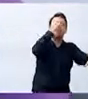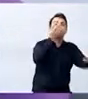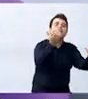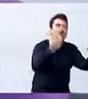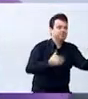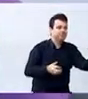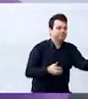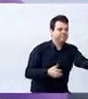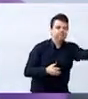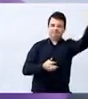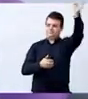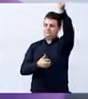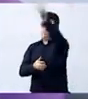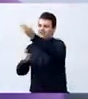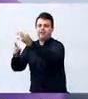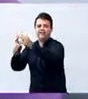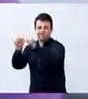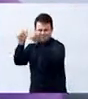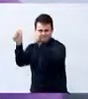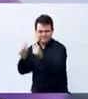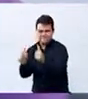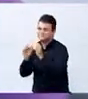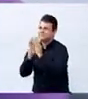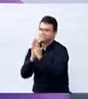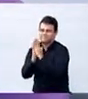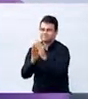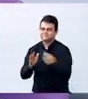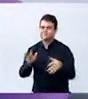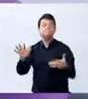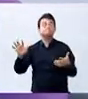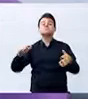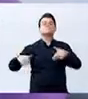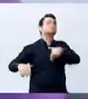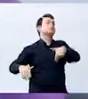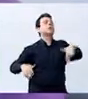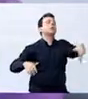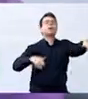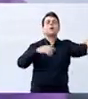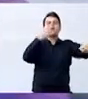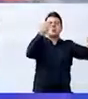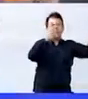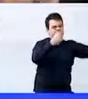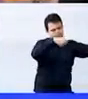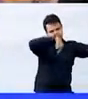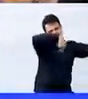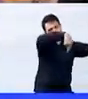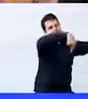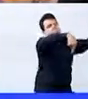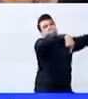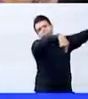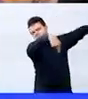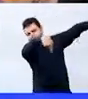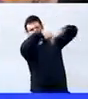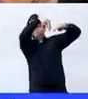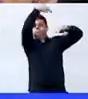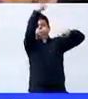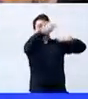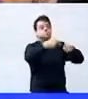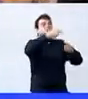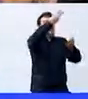santa. E o carro me jogou 100 metros. E eu não vi, né? Eu tava